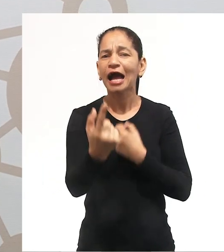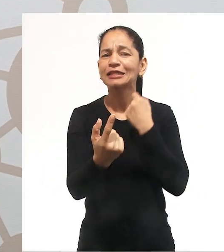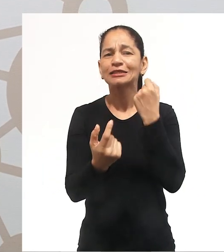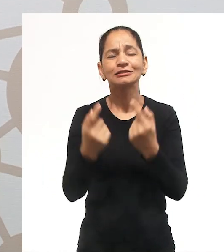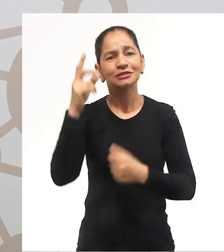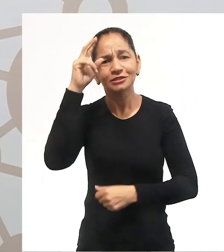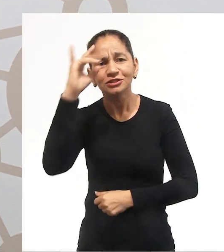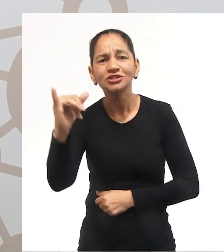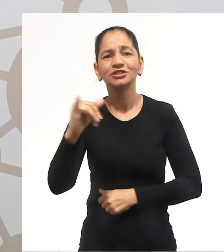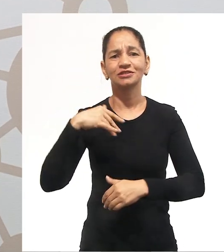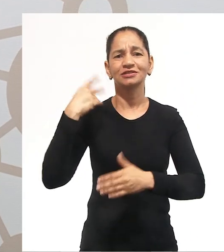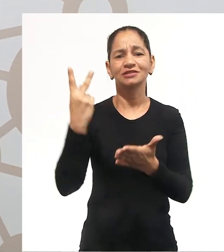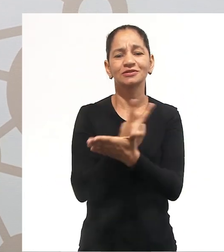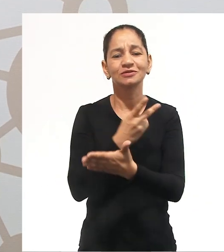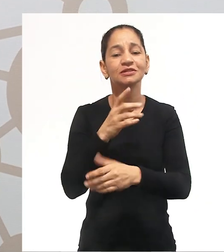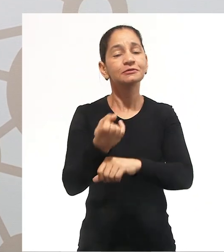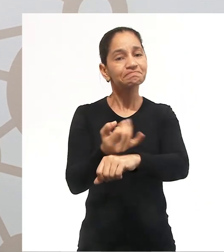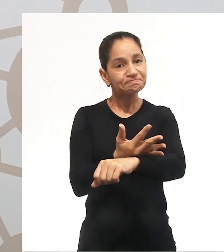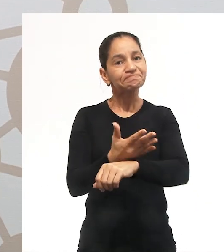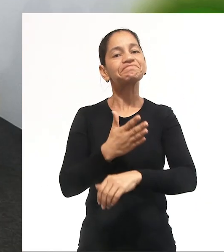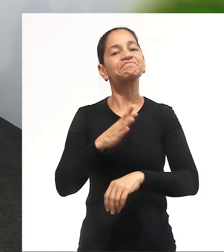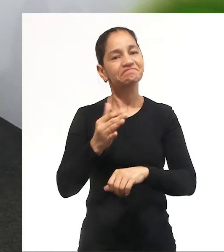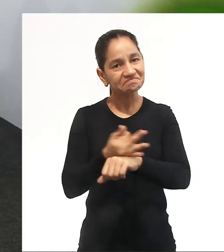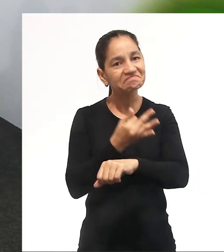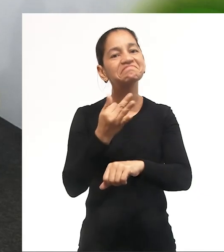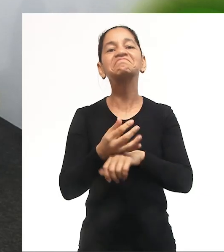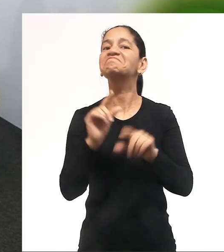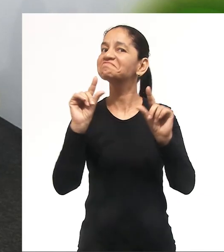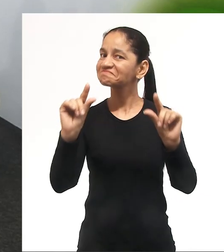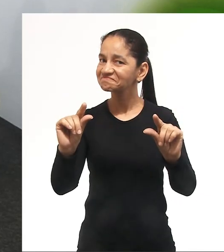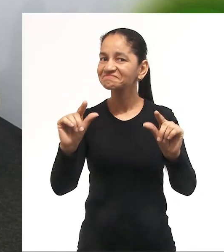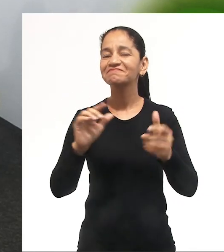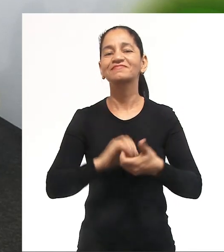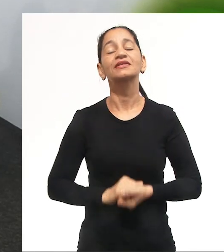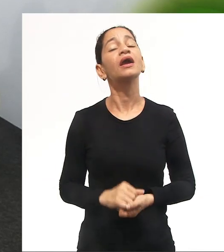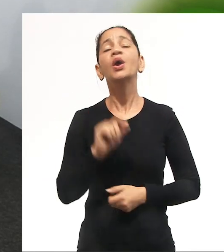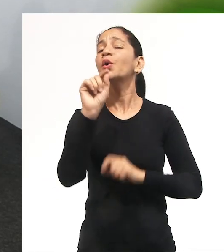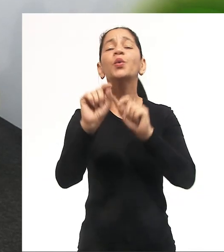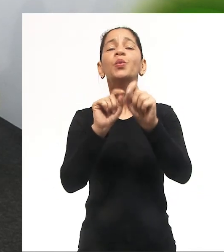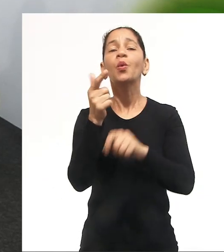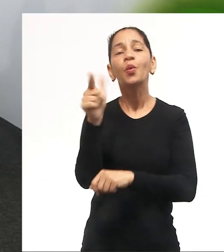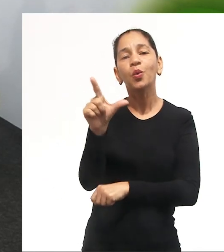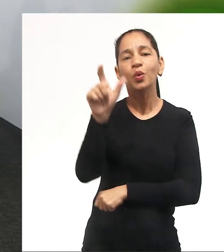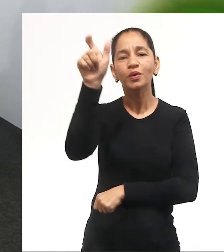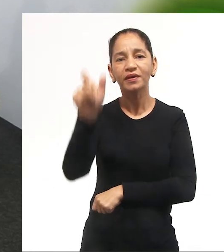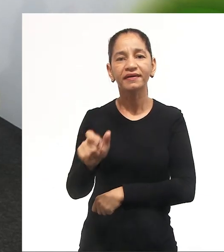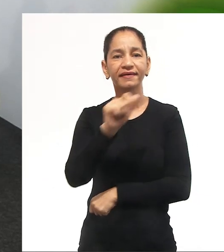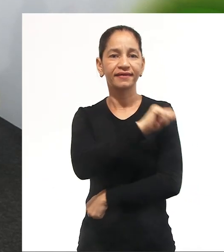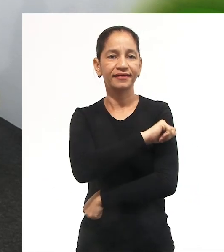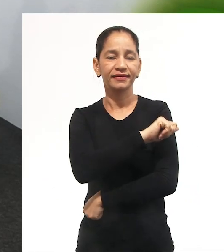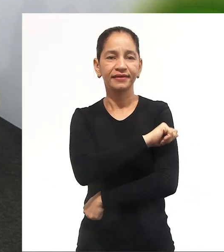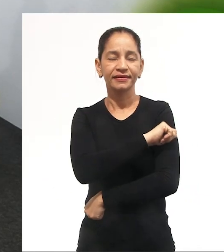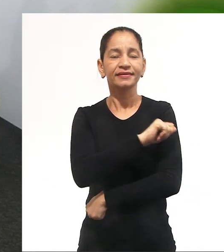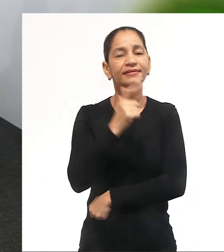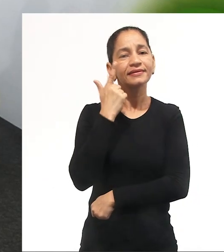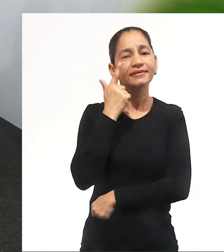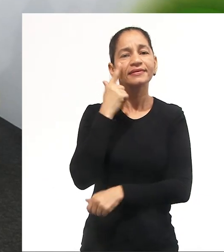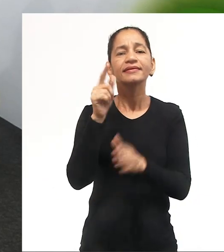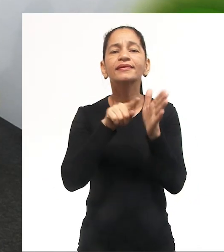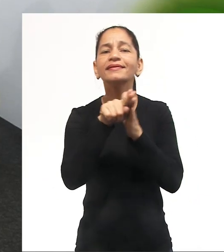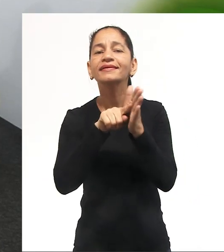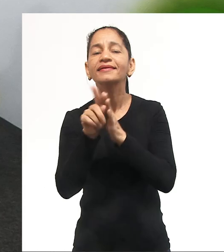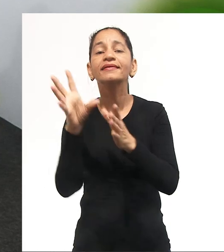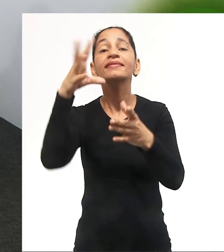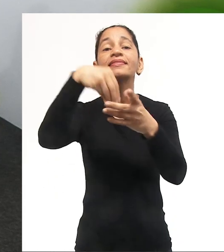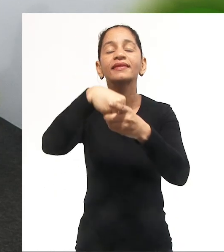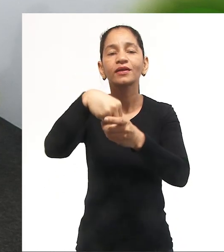cada dia mais. E para você, Mildred, o que que é, fazer pesquisa aqui no